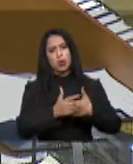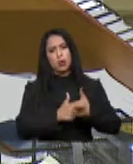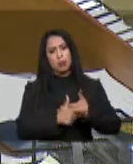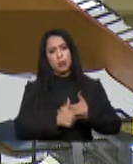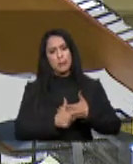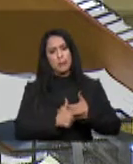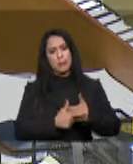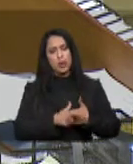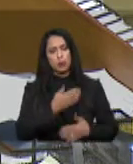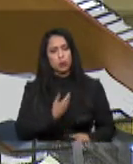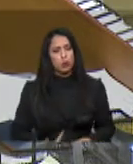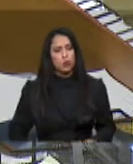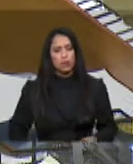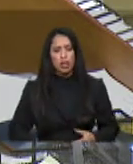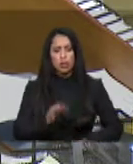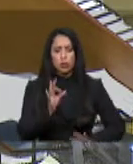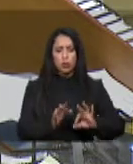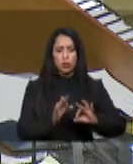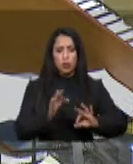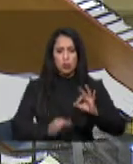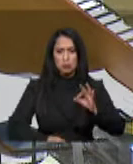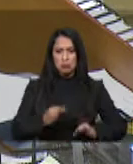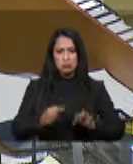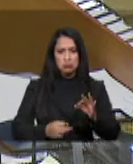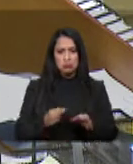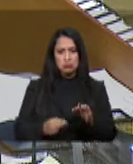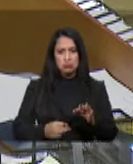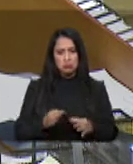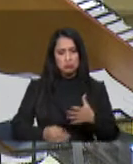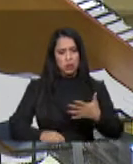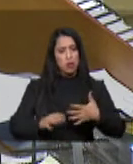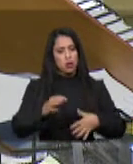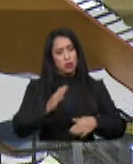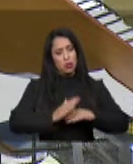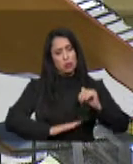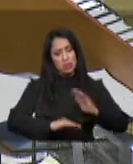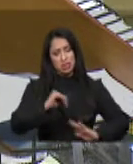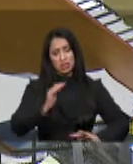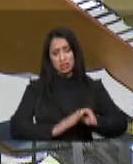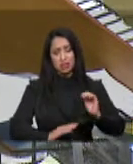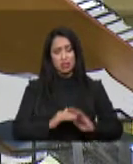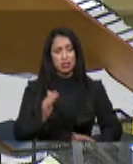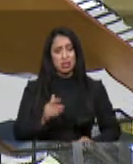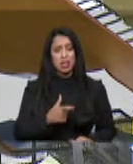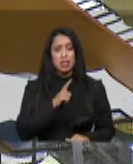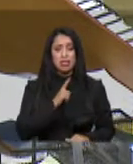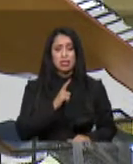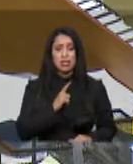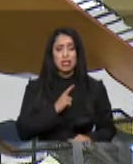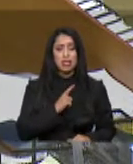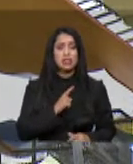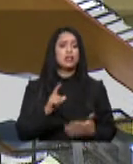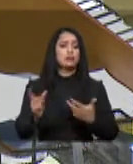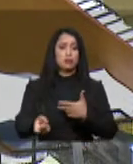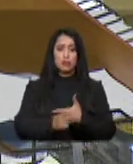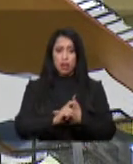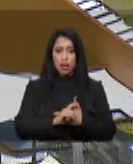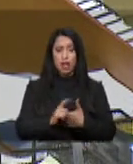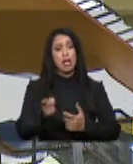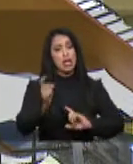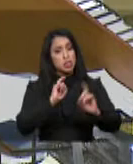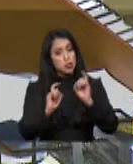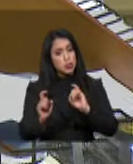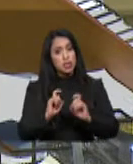Ambiente ou na Presidência da República. Os processos de reordenação organizacional são absolutamente normais na dinâmica